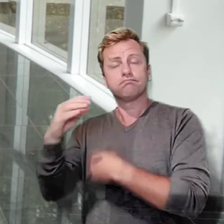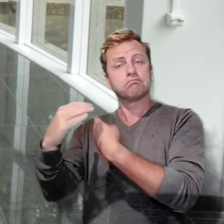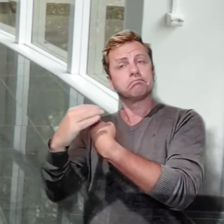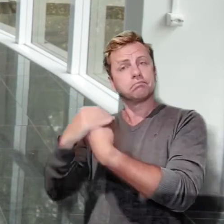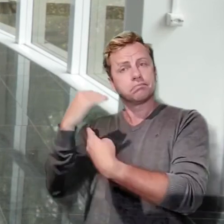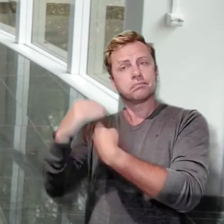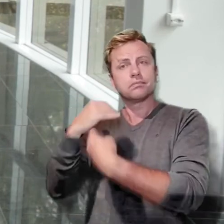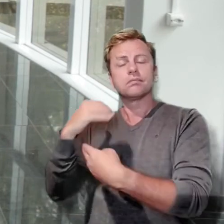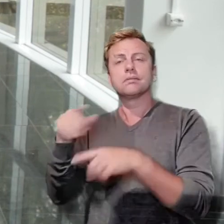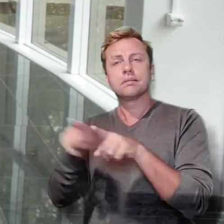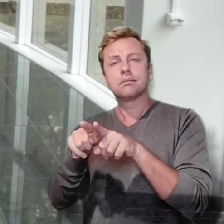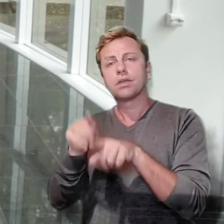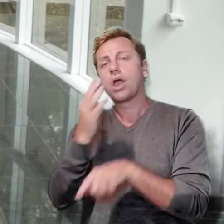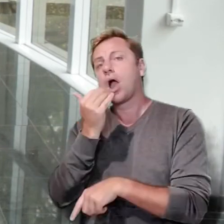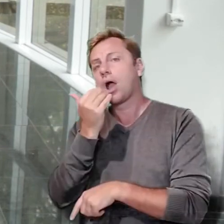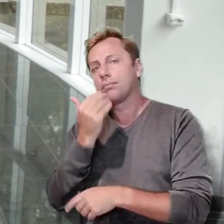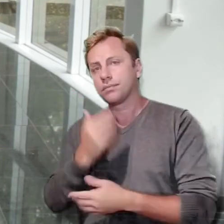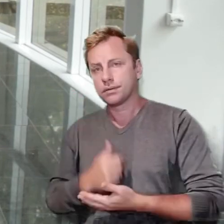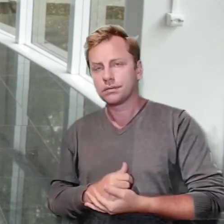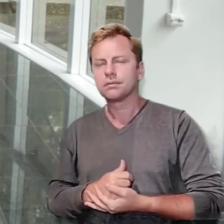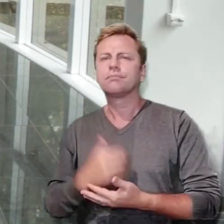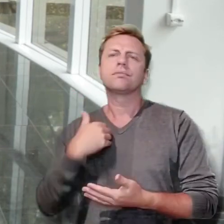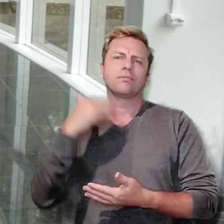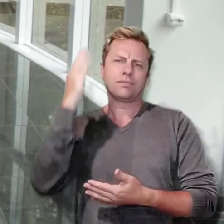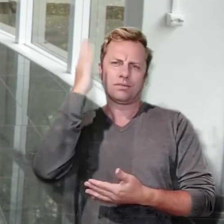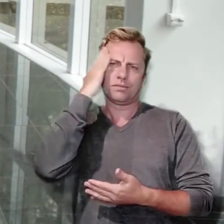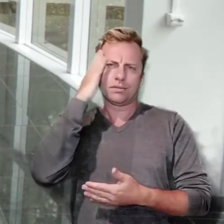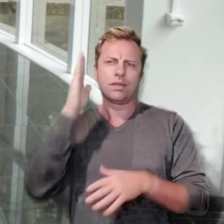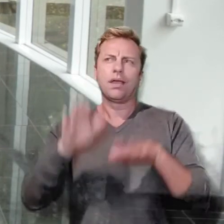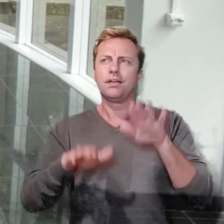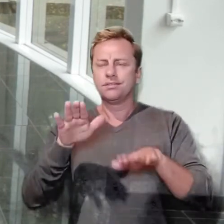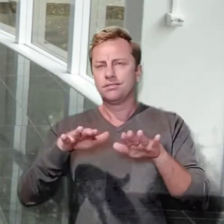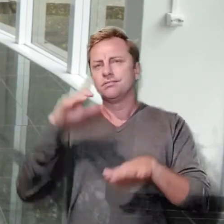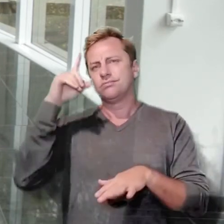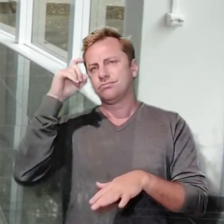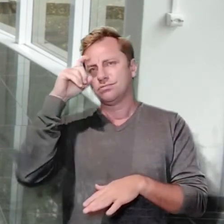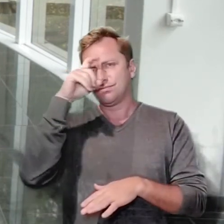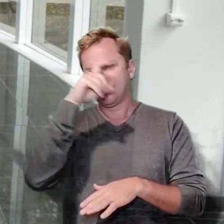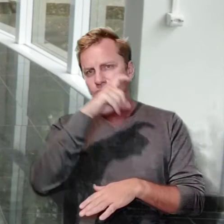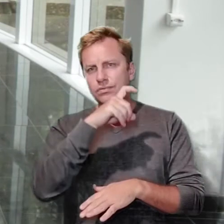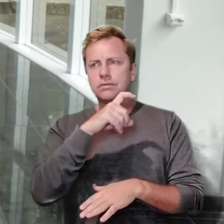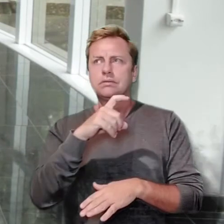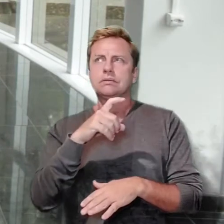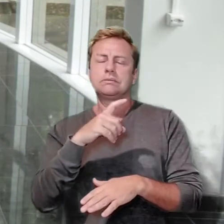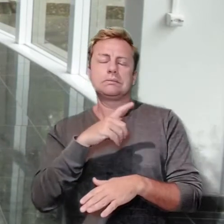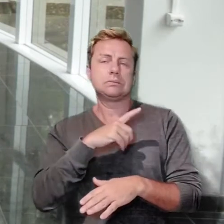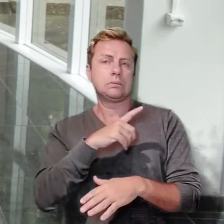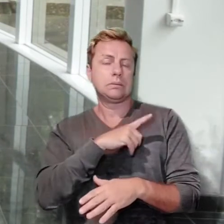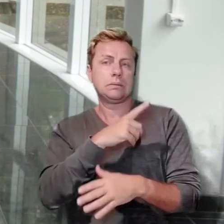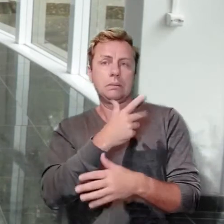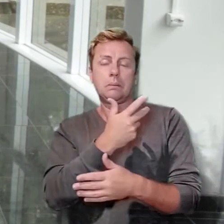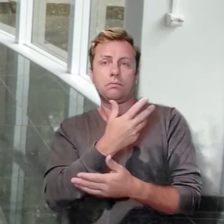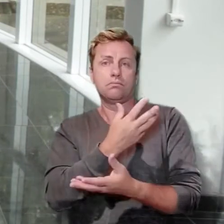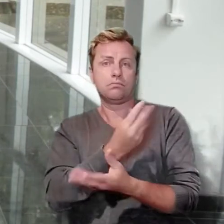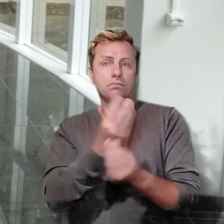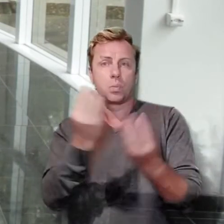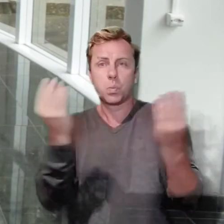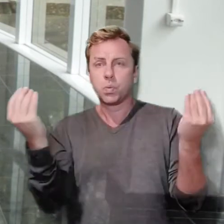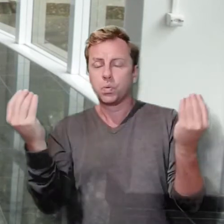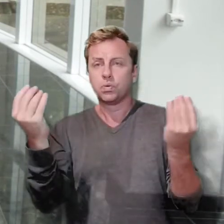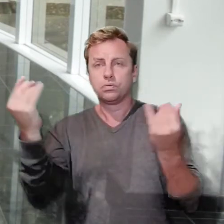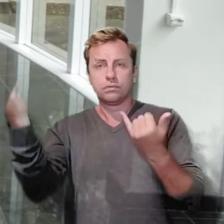alguns conselhos sobre a nossa alimentação. Eu sei que muitas vezes pode ser difícil, há muita